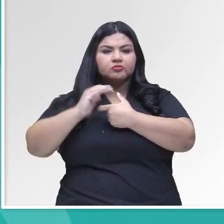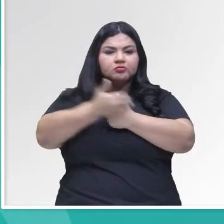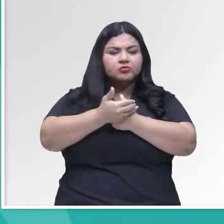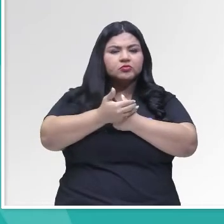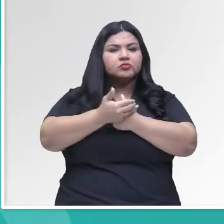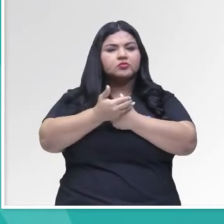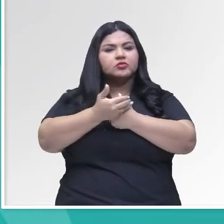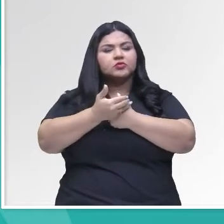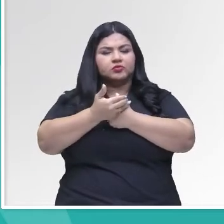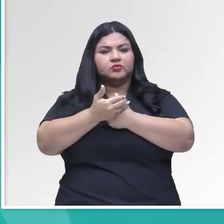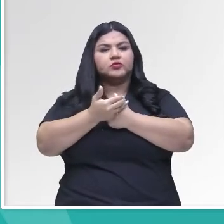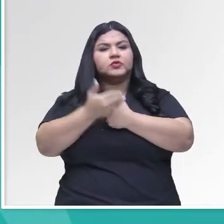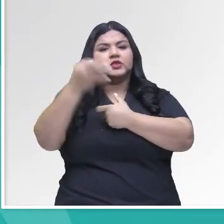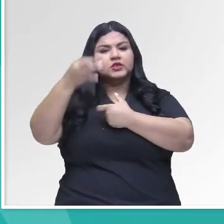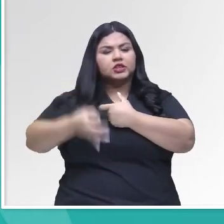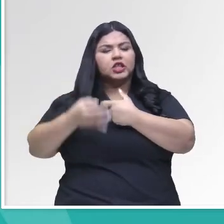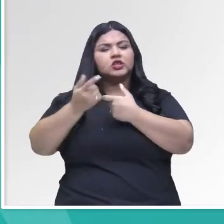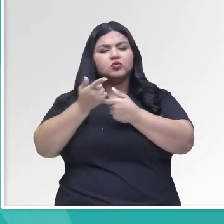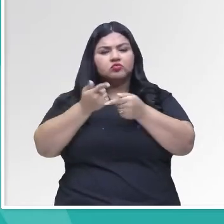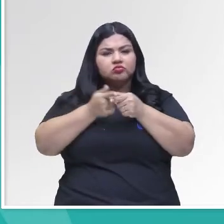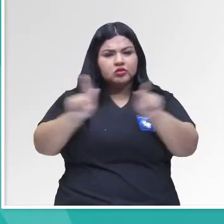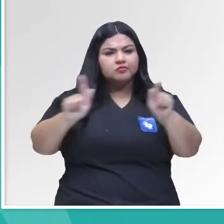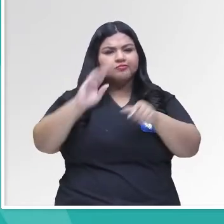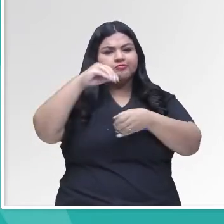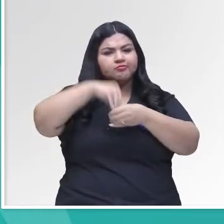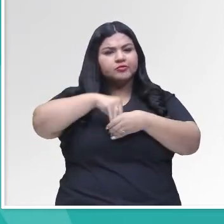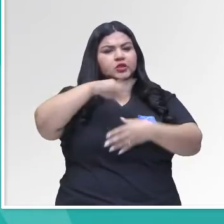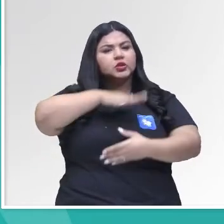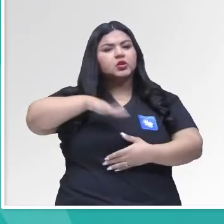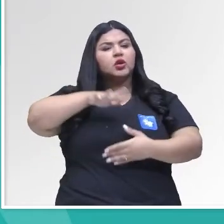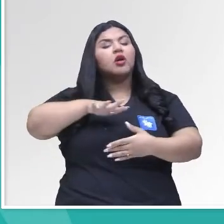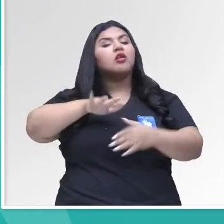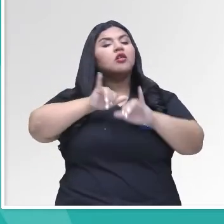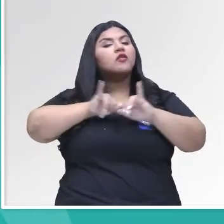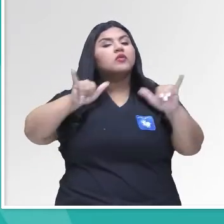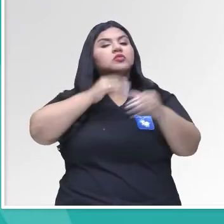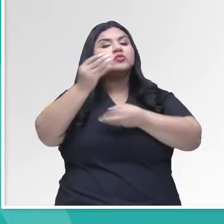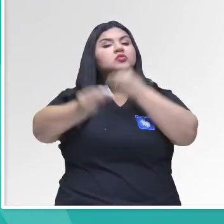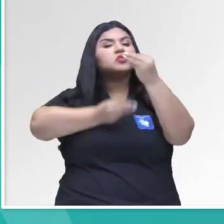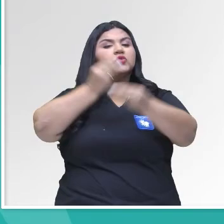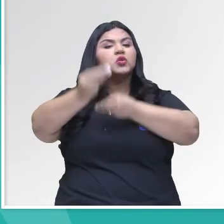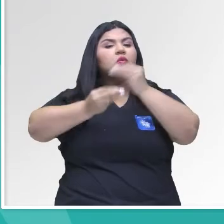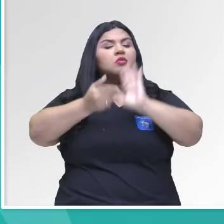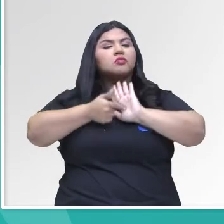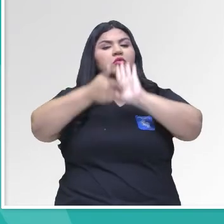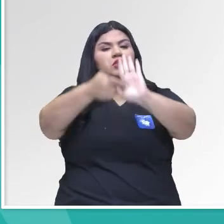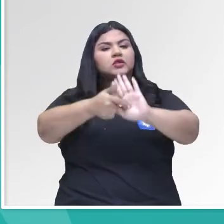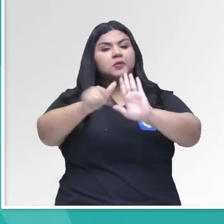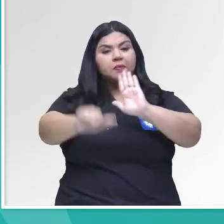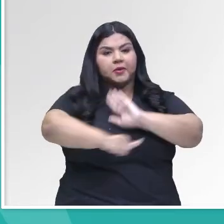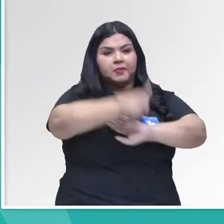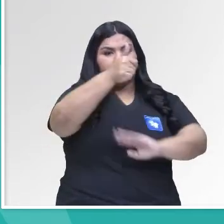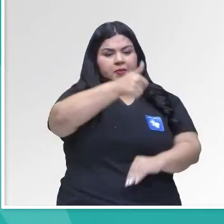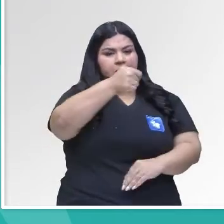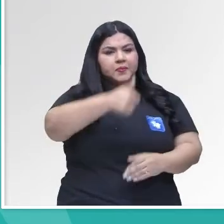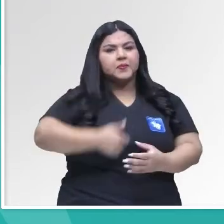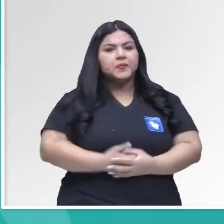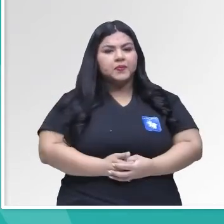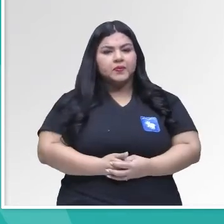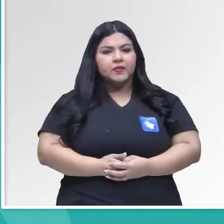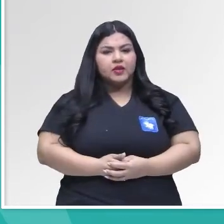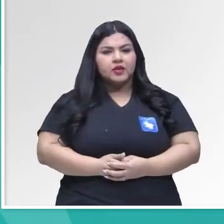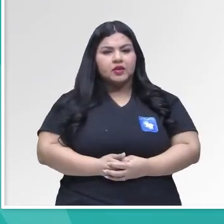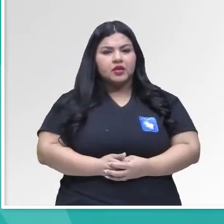nome técnico, gramatical também. Olha a informação como está sendo apresentada aí. Primeiramente,